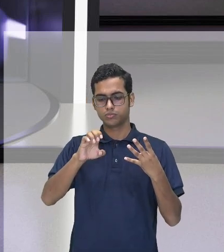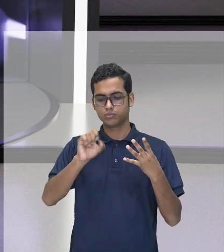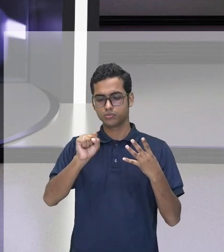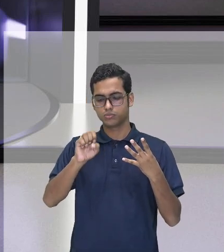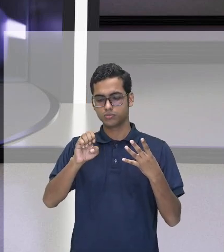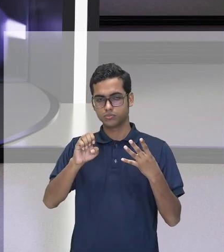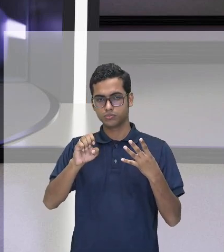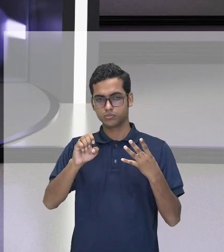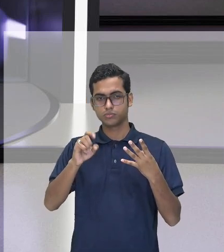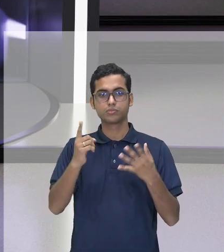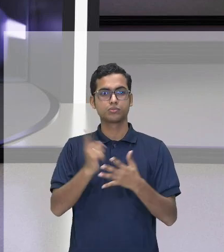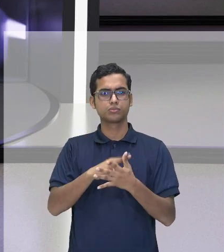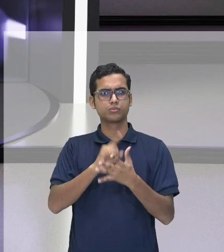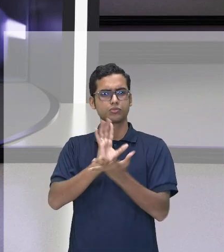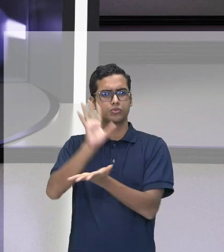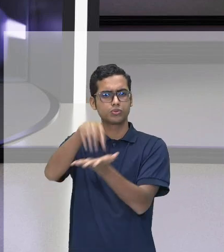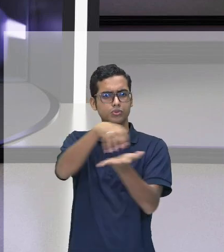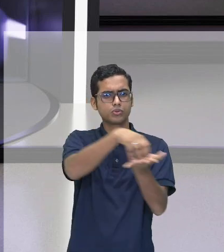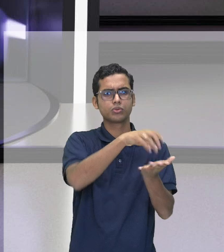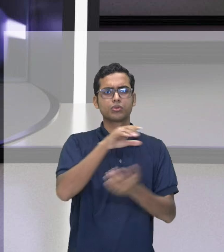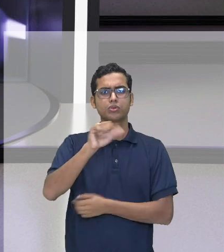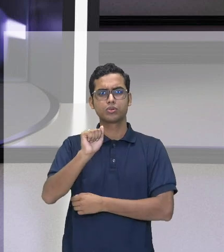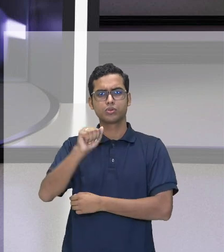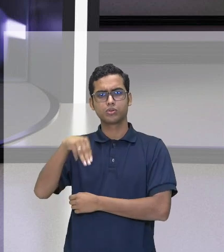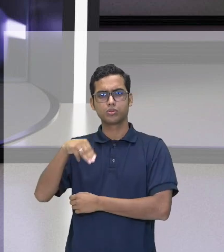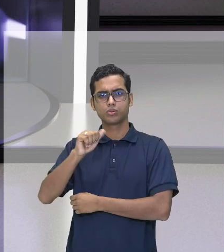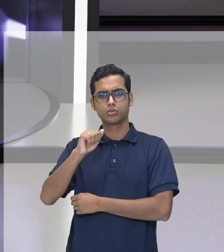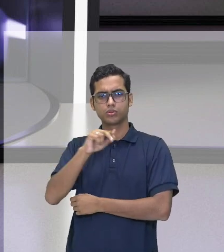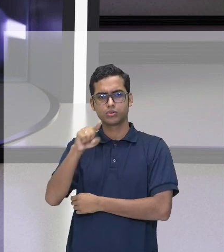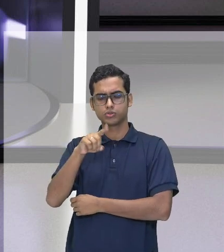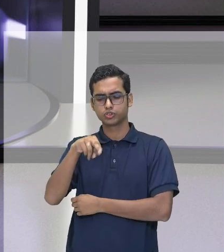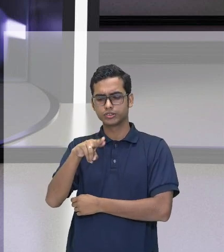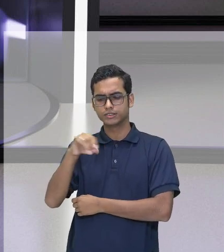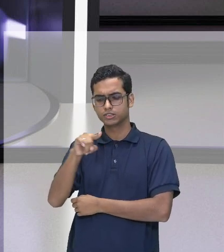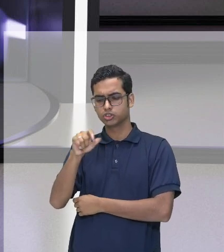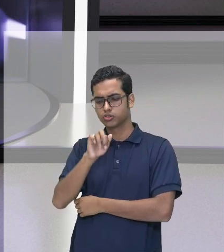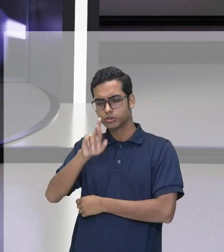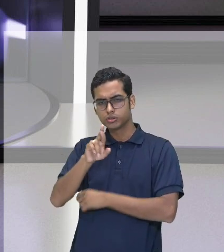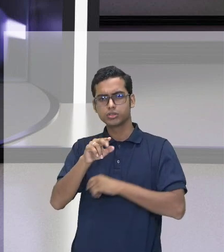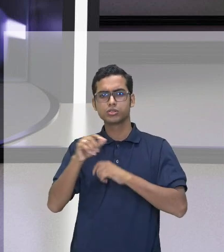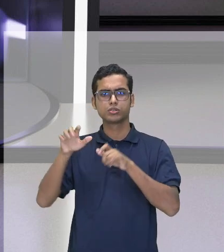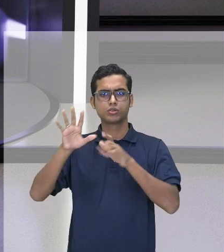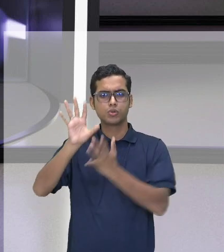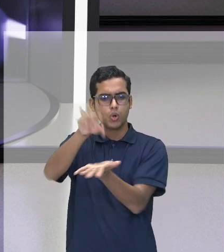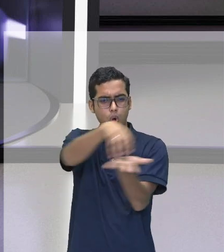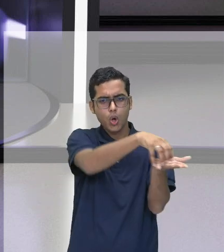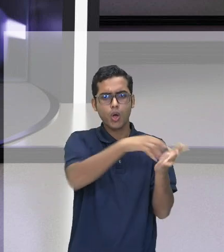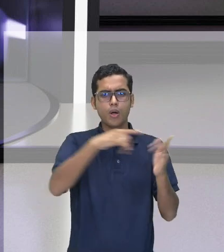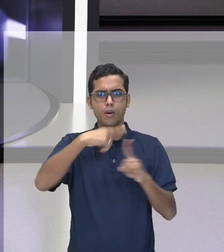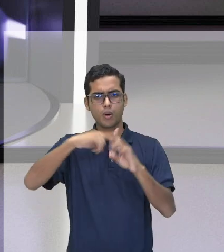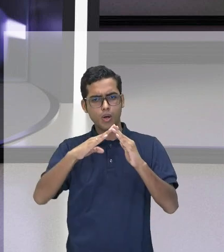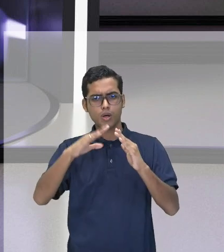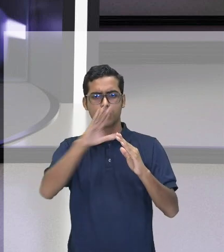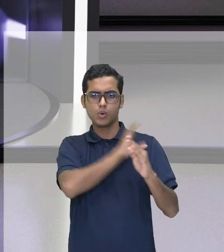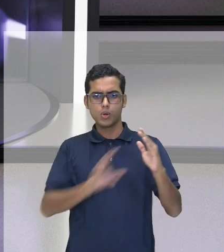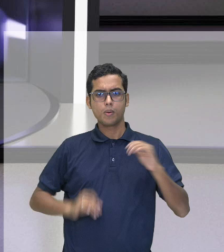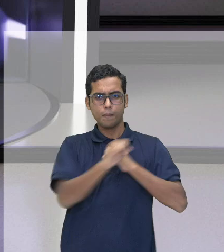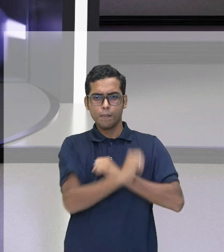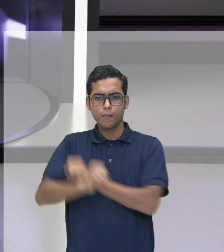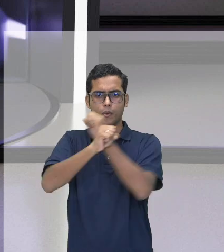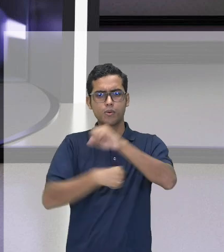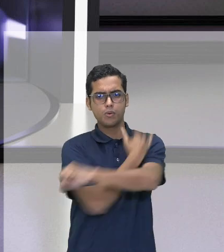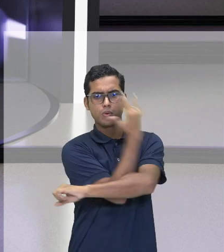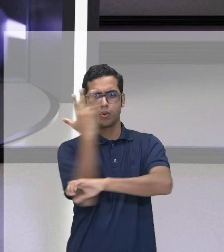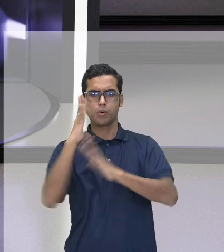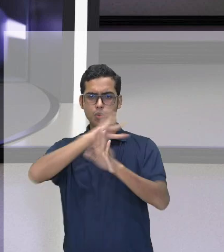a Rede Amazonizar, que é um conjunto de igrejas cristãs e interreligiosas que protege a Amazônia. Para finalizar, eu